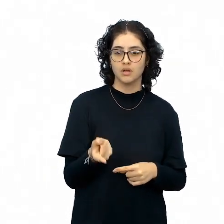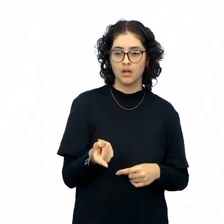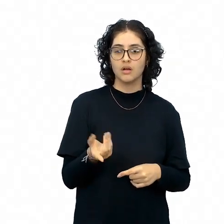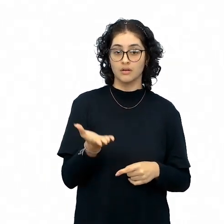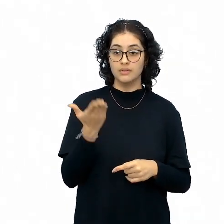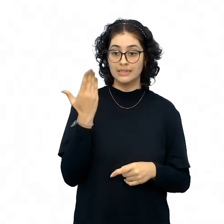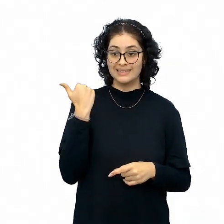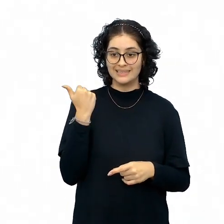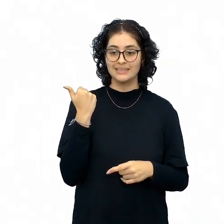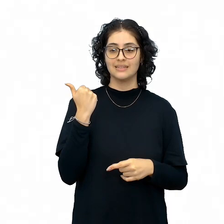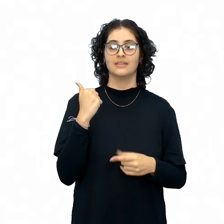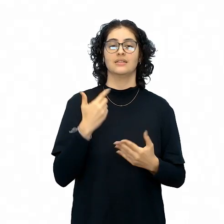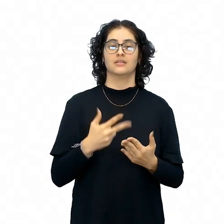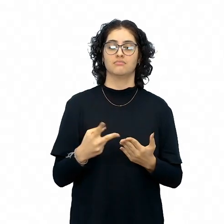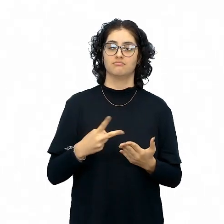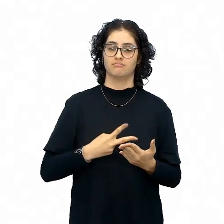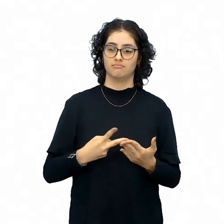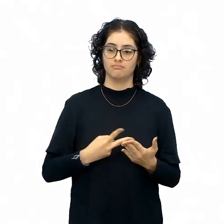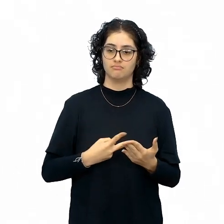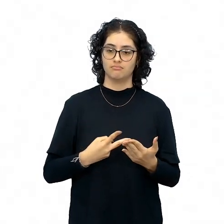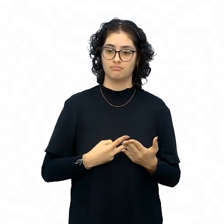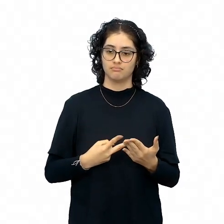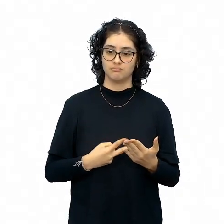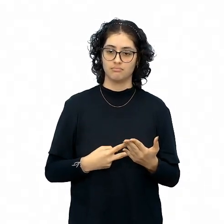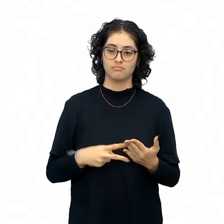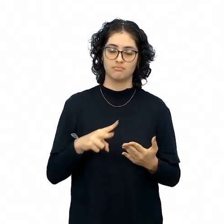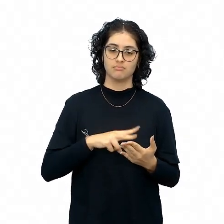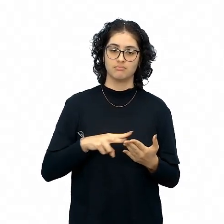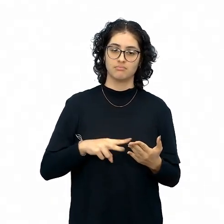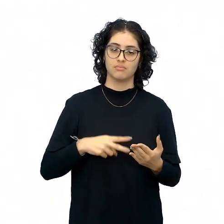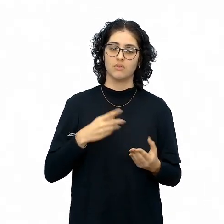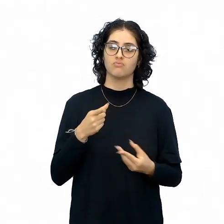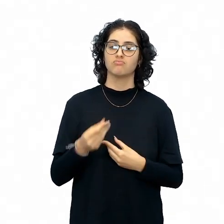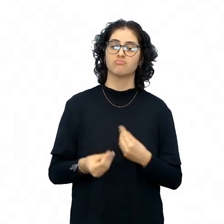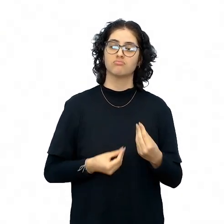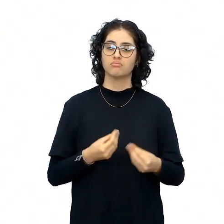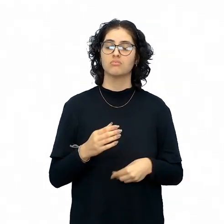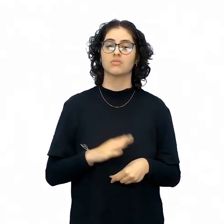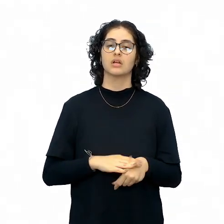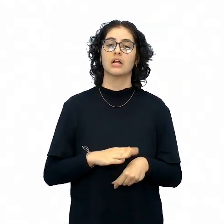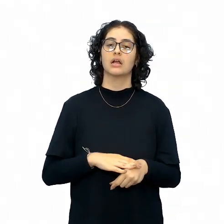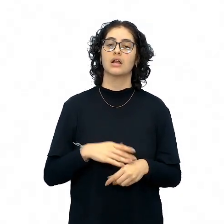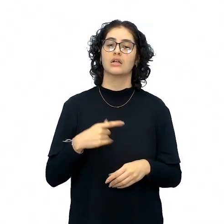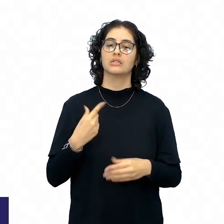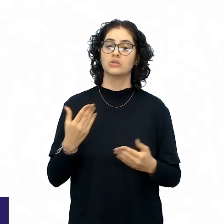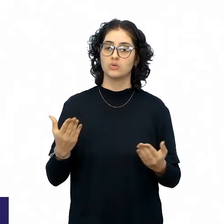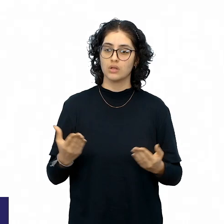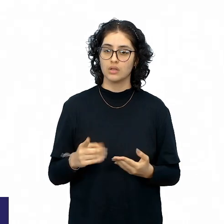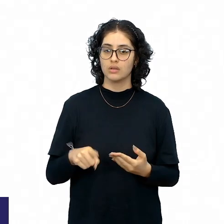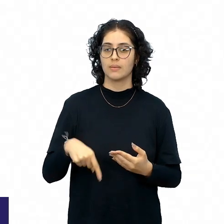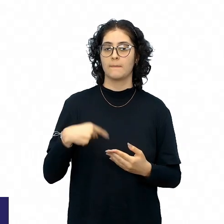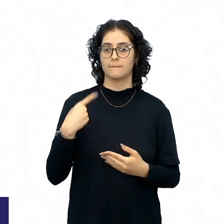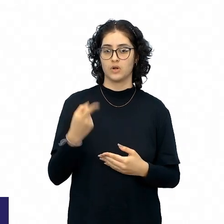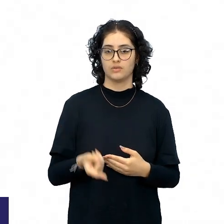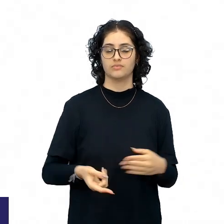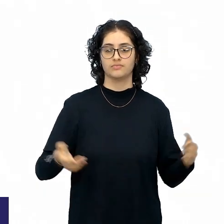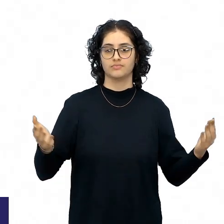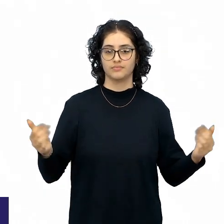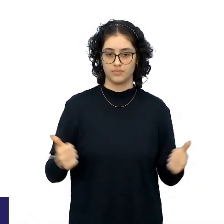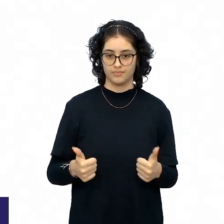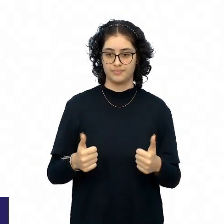desse abaixo-assinado que está proposto nas aulas 6 e 7, o que você pode fazer durante e o que você pode fazer